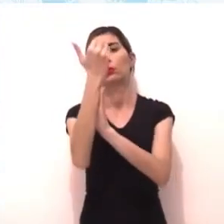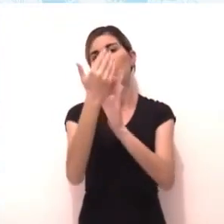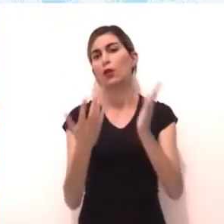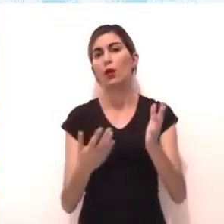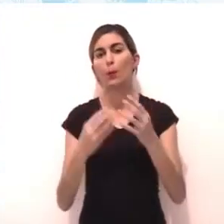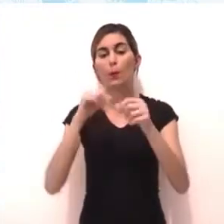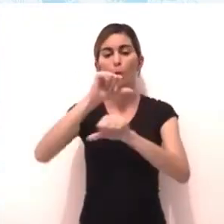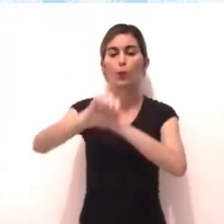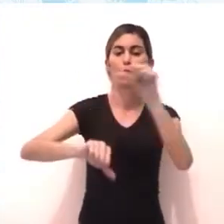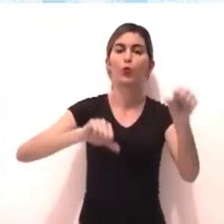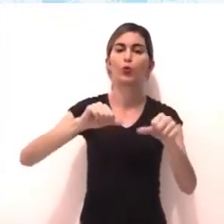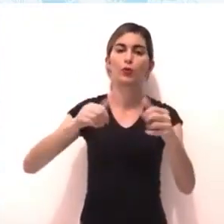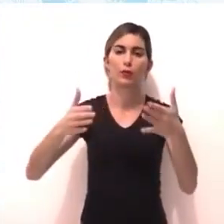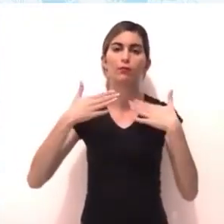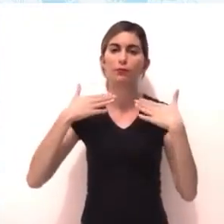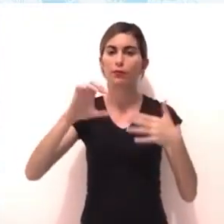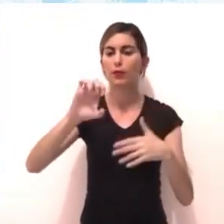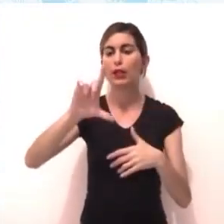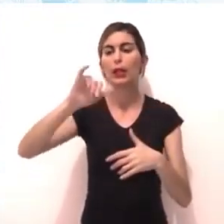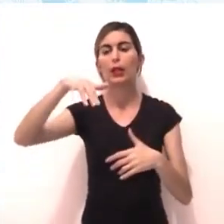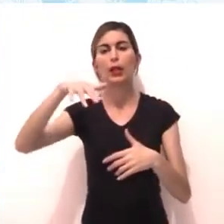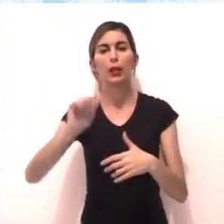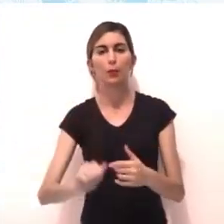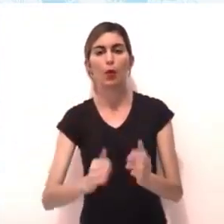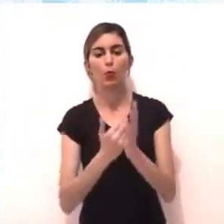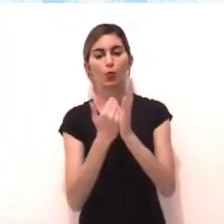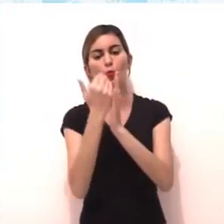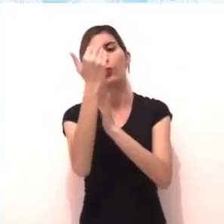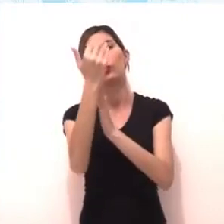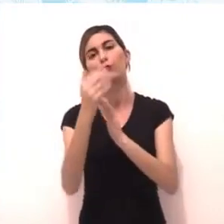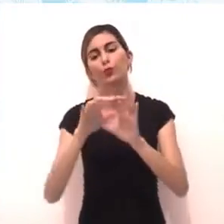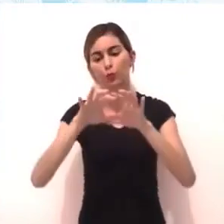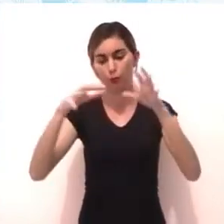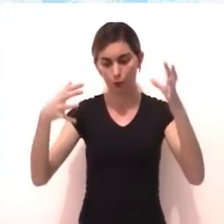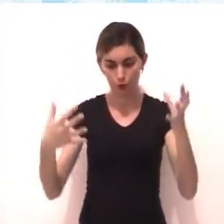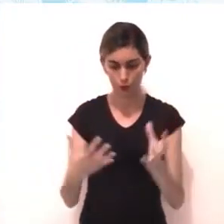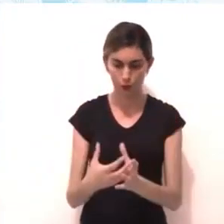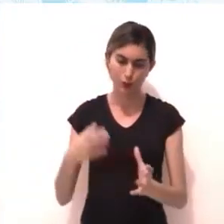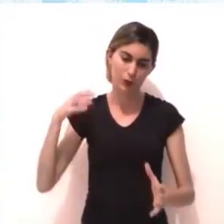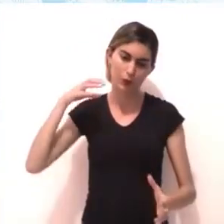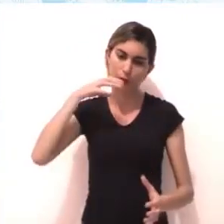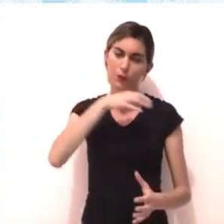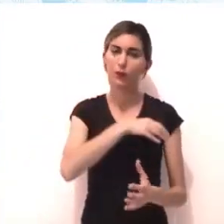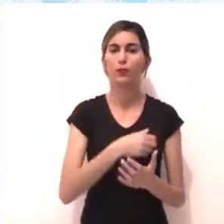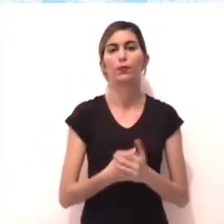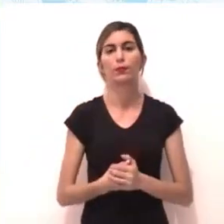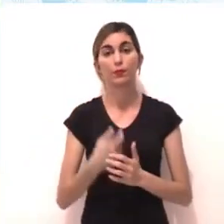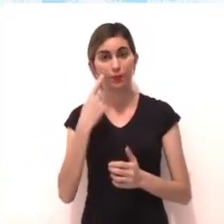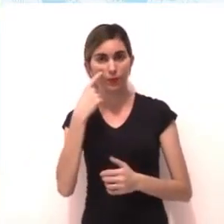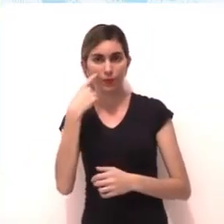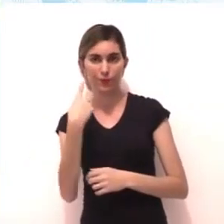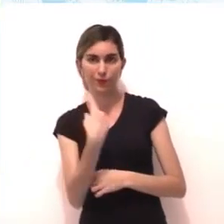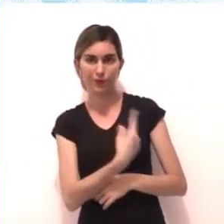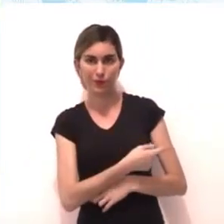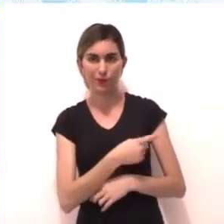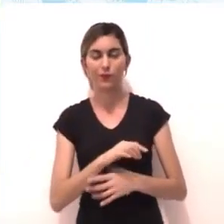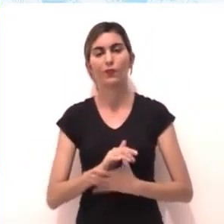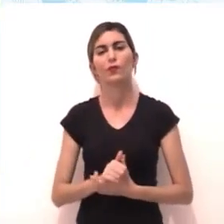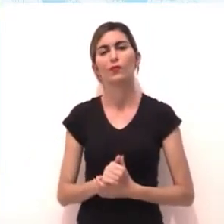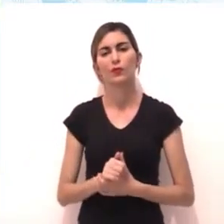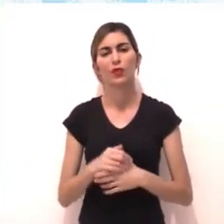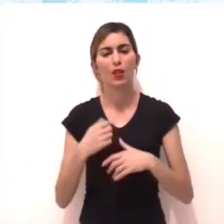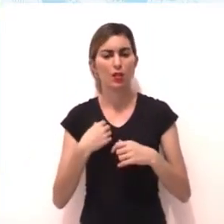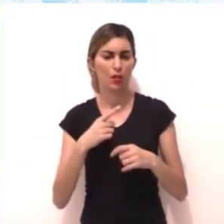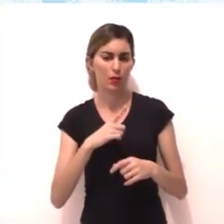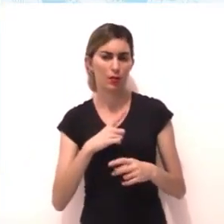alteram o clima do planeta. Aumento do efeito estufa e aquecimento global. Na imagem aí, que vocês estão vendo ao lado,